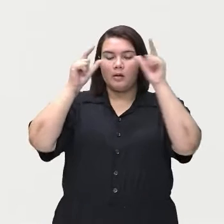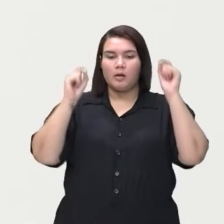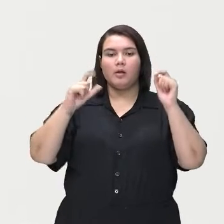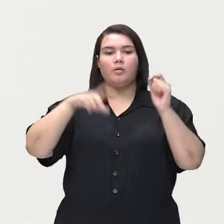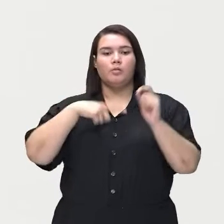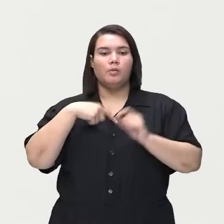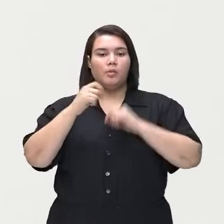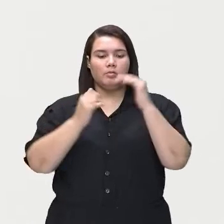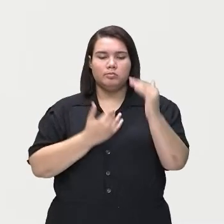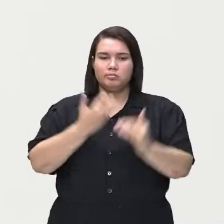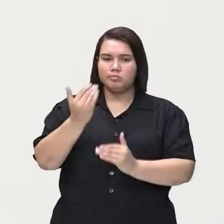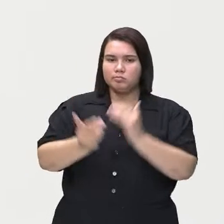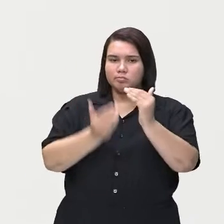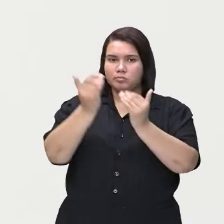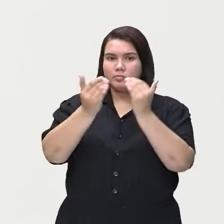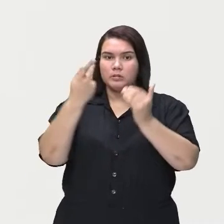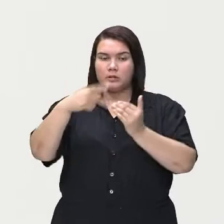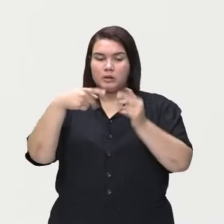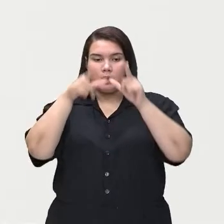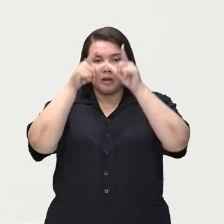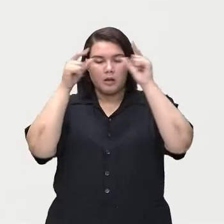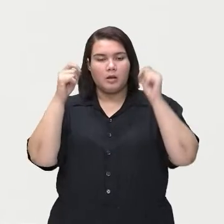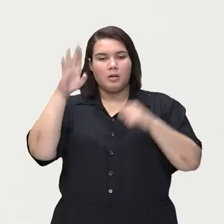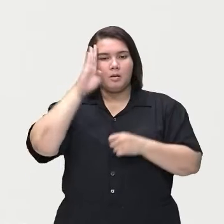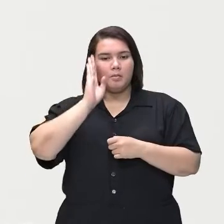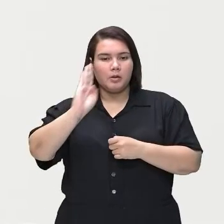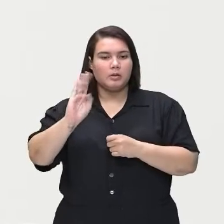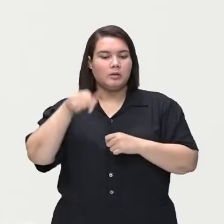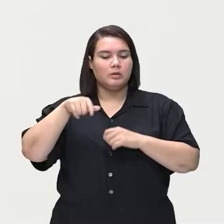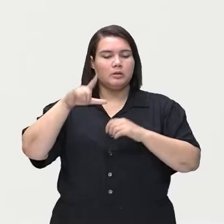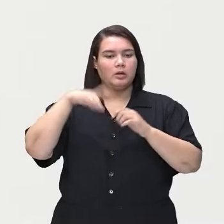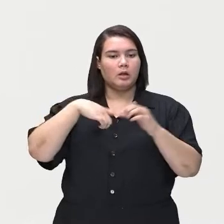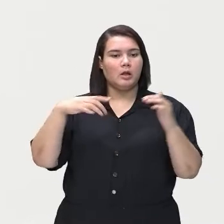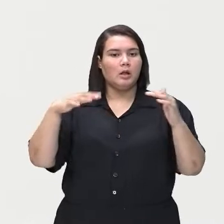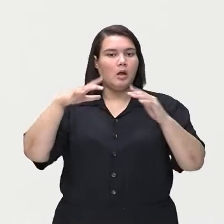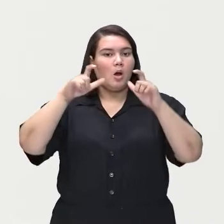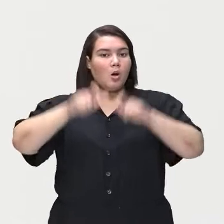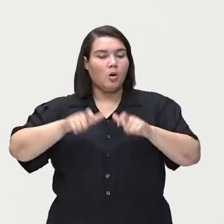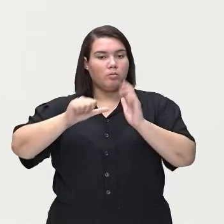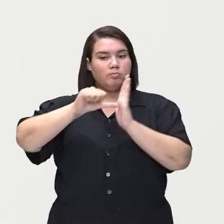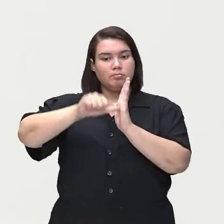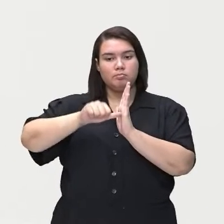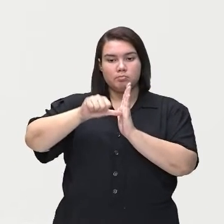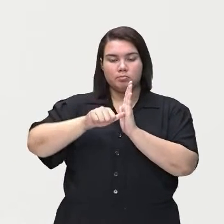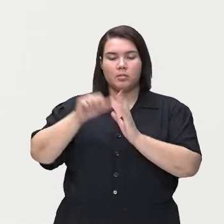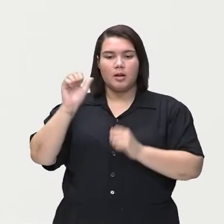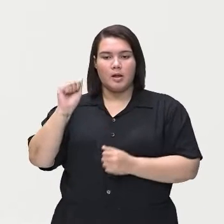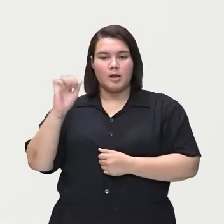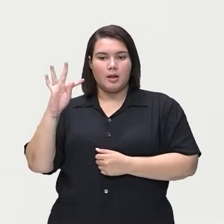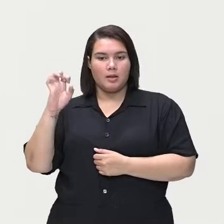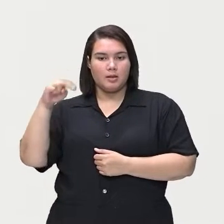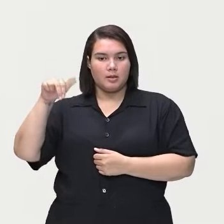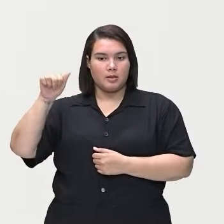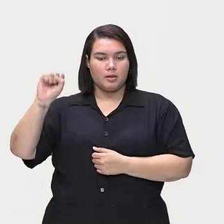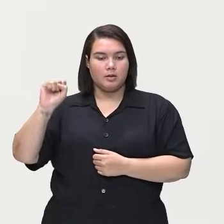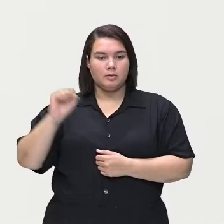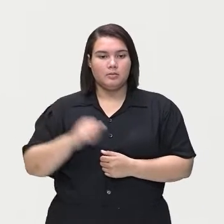na Grécia, principalmente nas cidades-estados de Atenas.